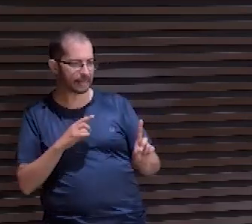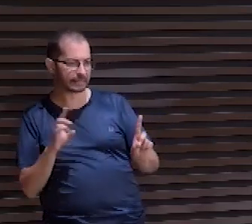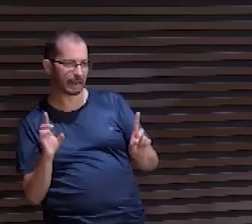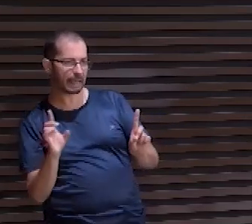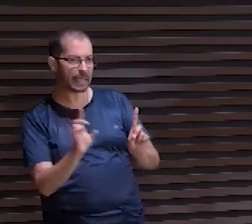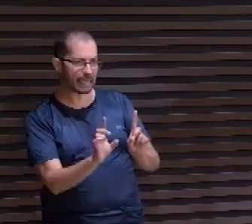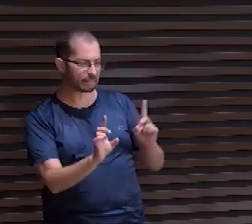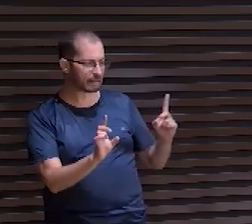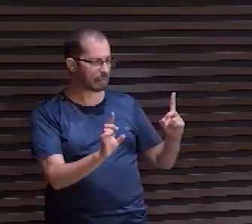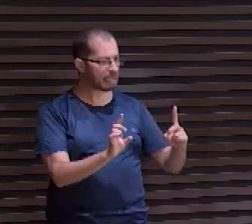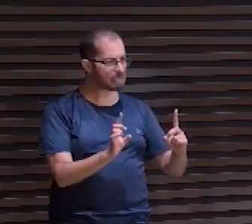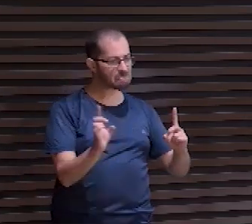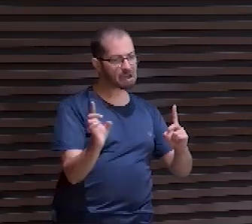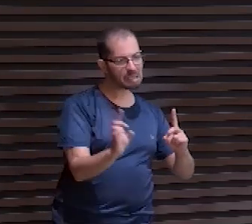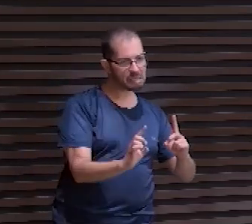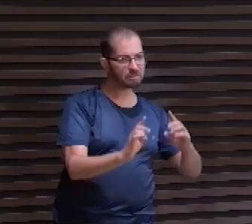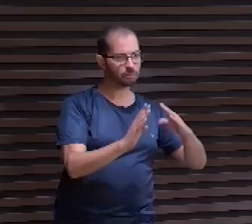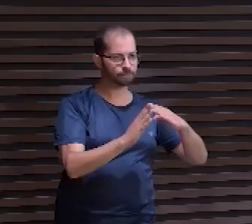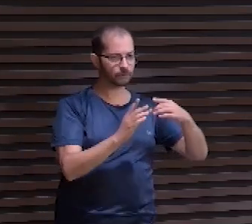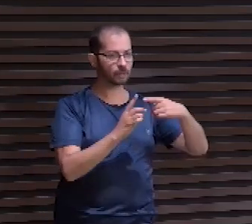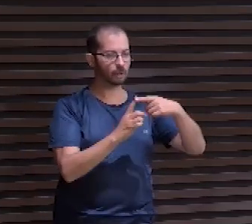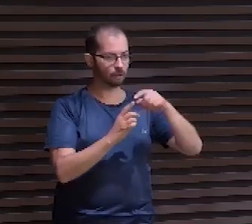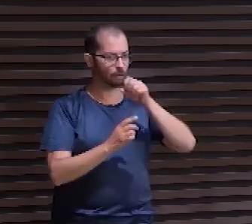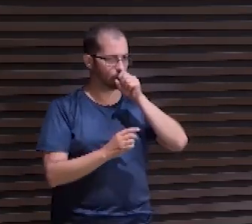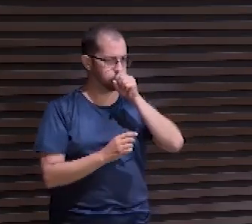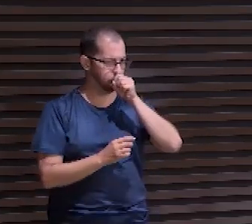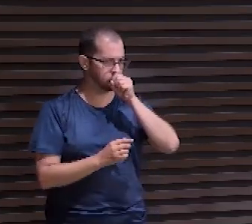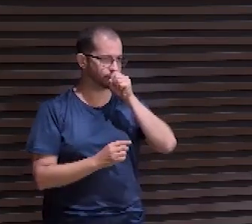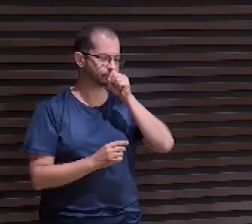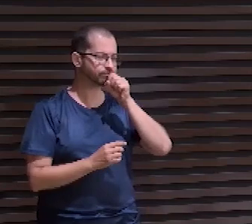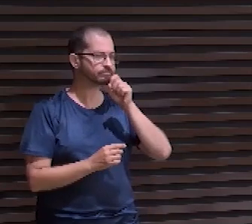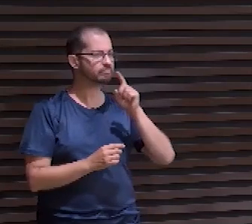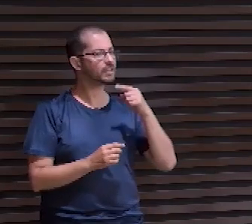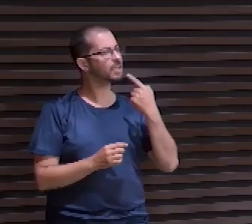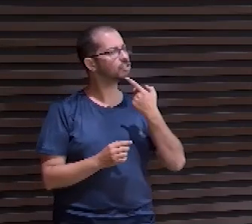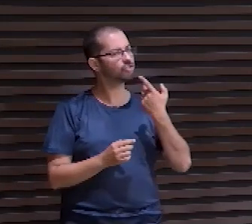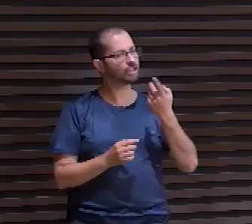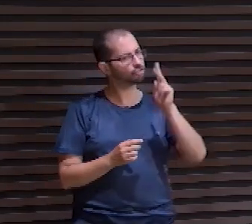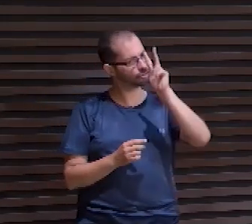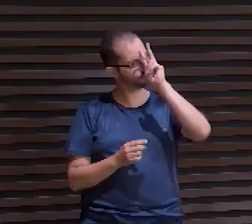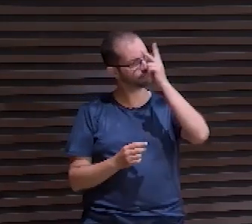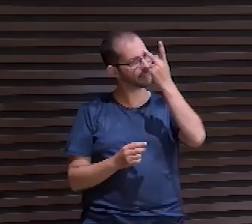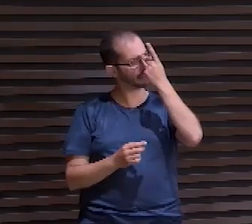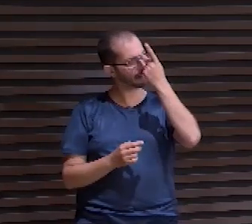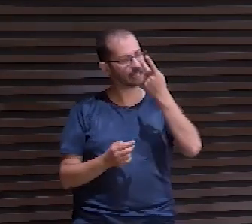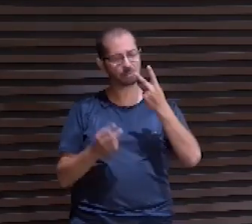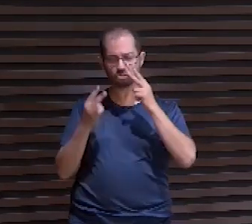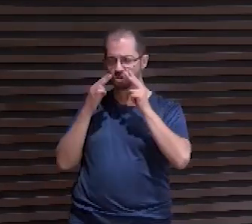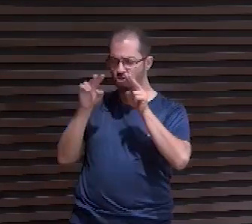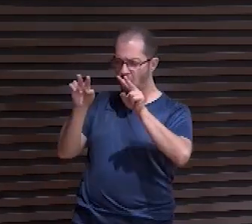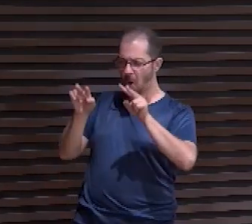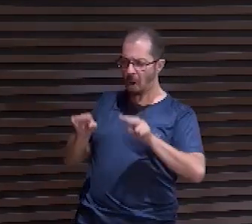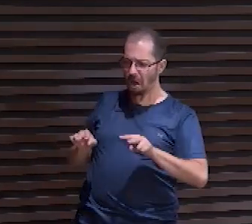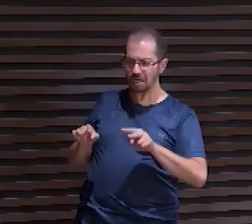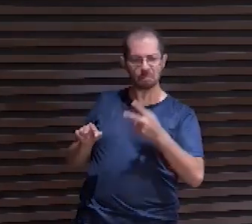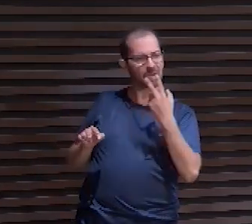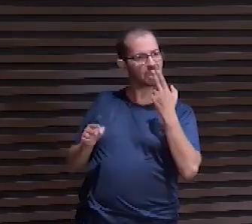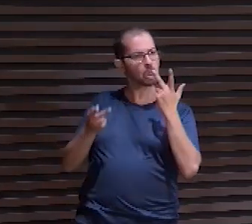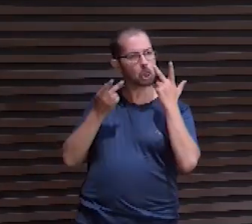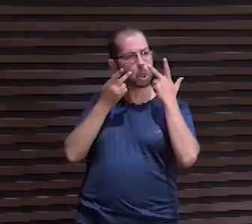das coisas que nós somos mais enganados é com a aparência, com o